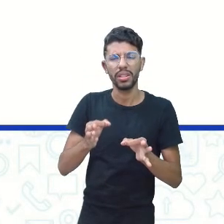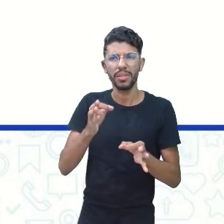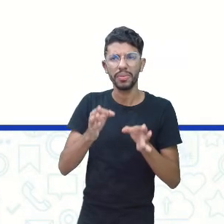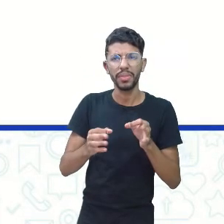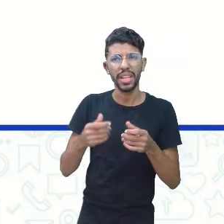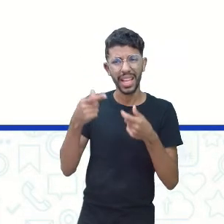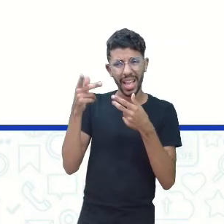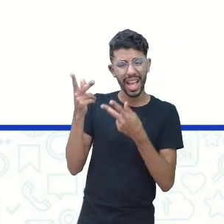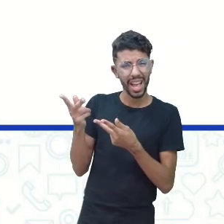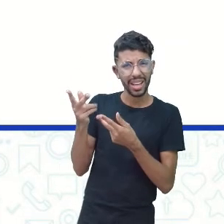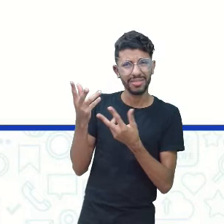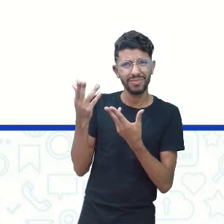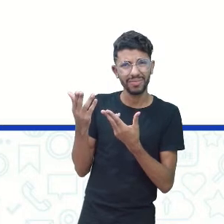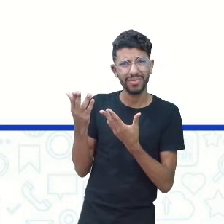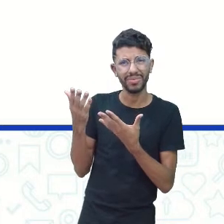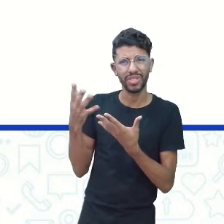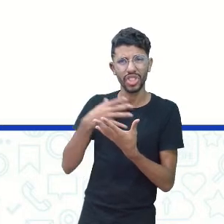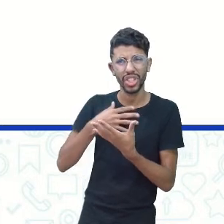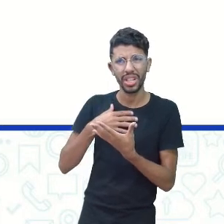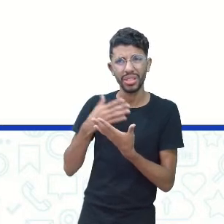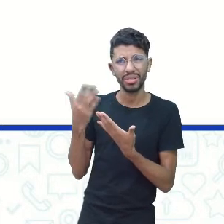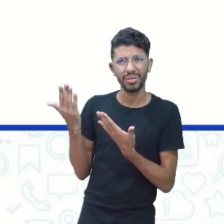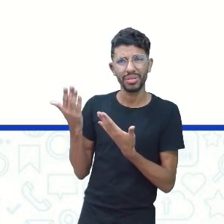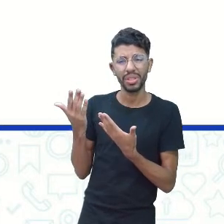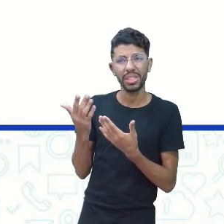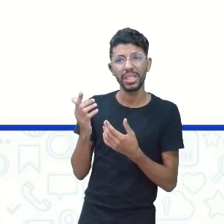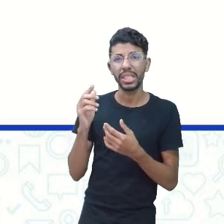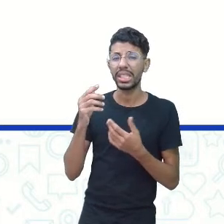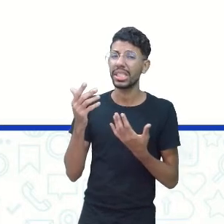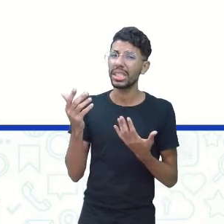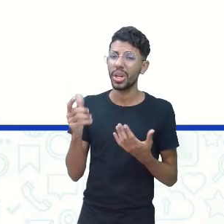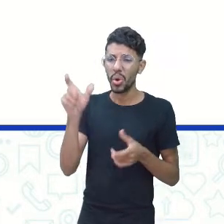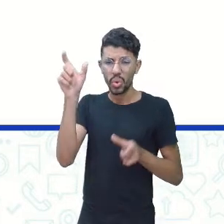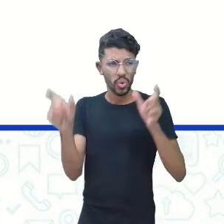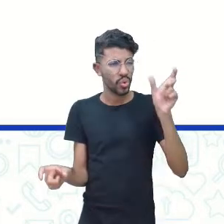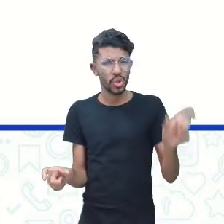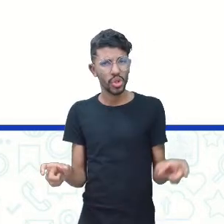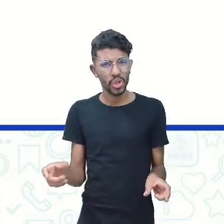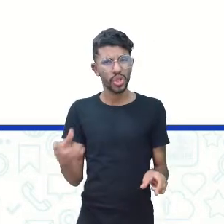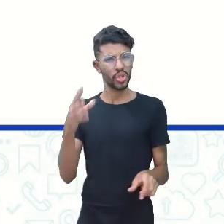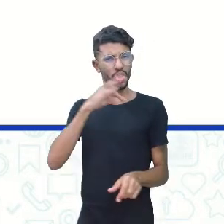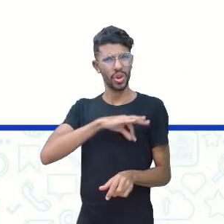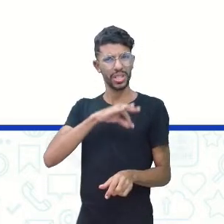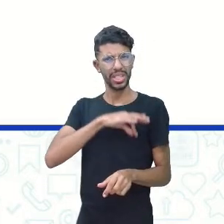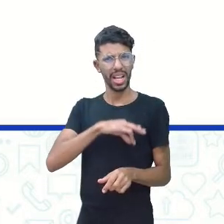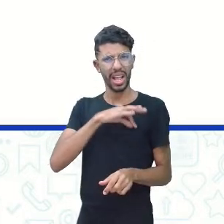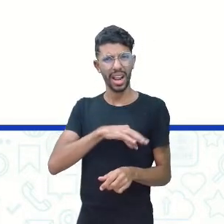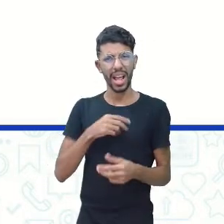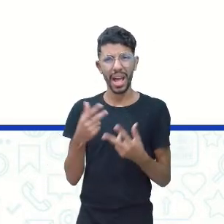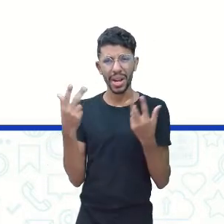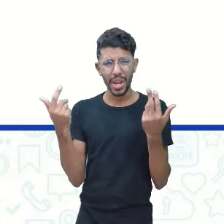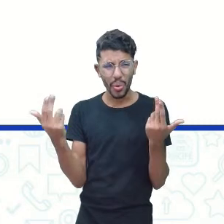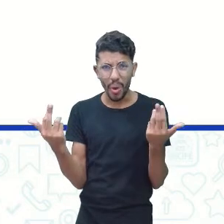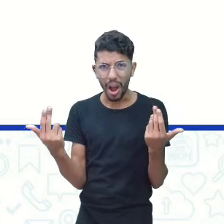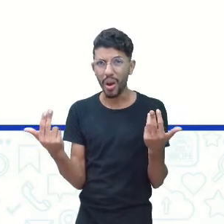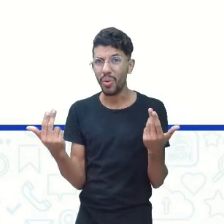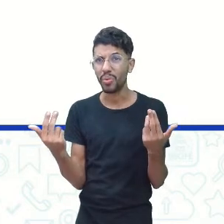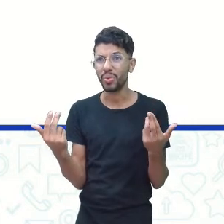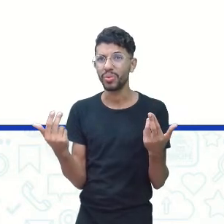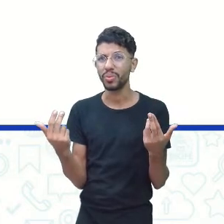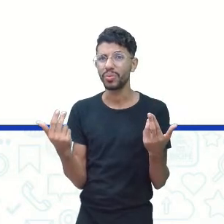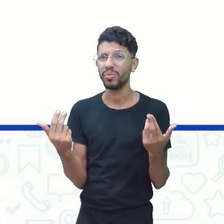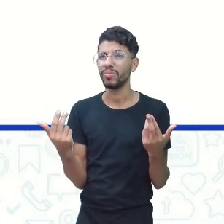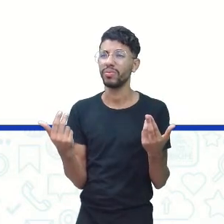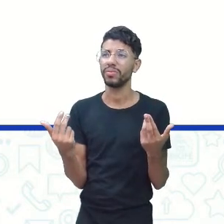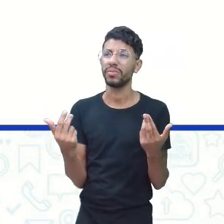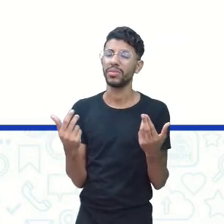feito desse jeito aí? Será que os dois deveriam receber o mesmo valor? Tenho certeza que você